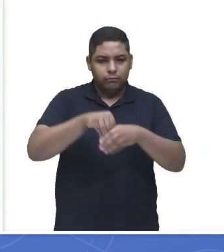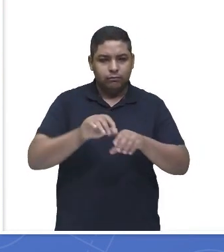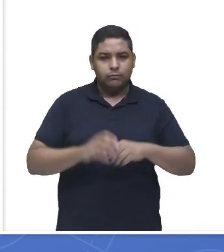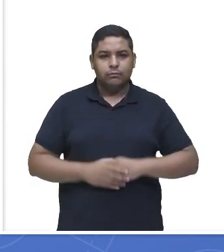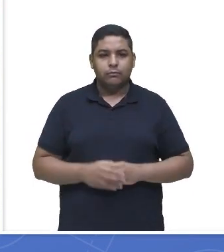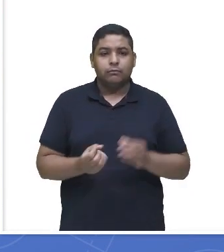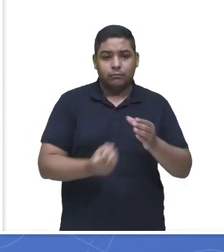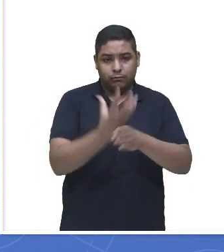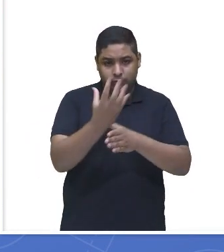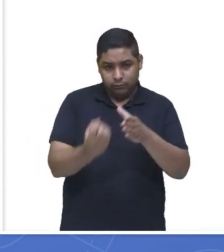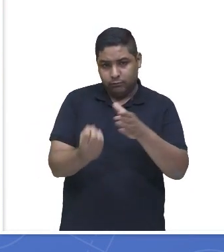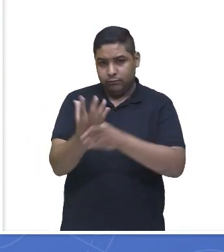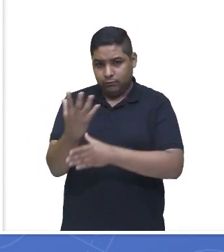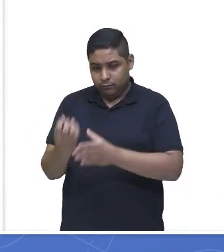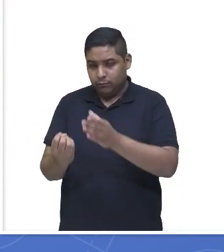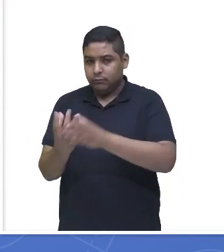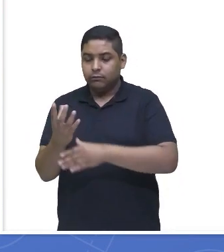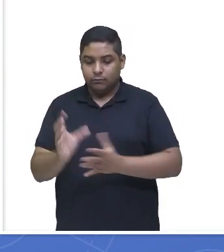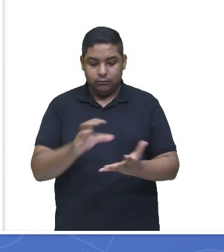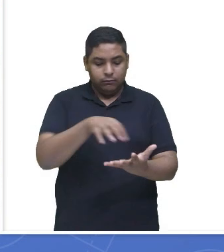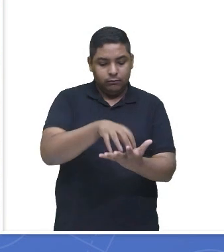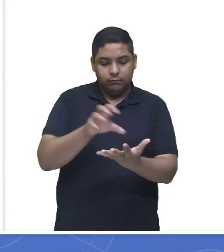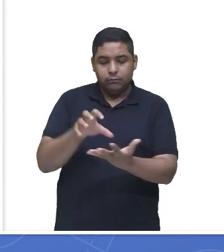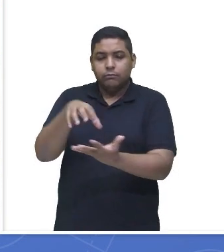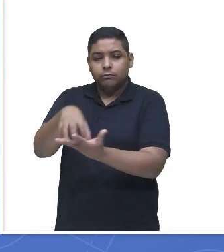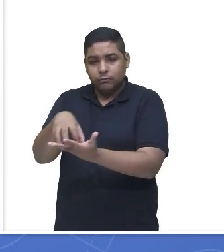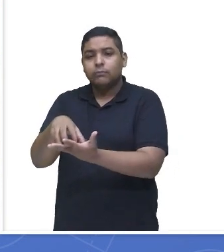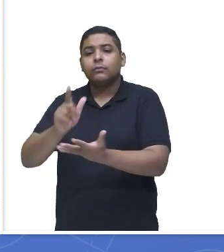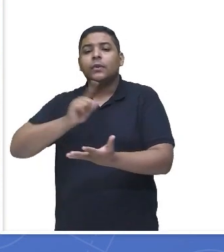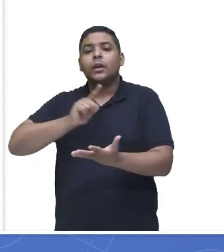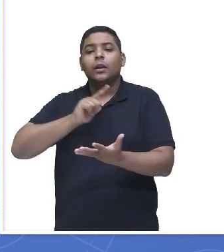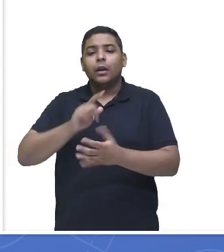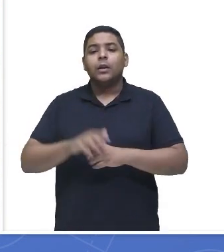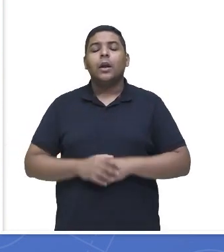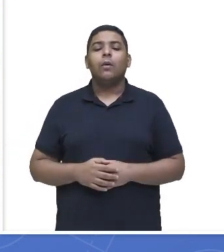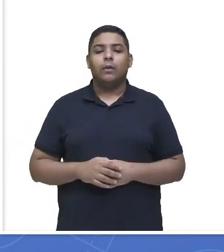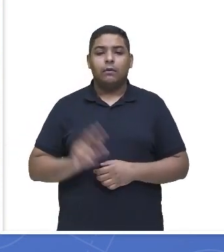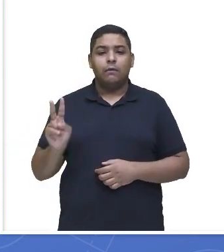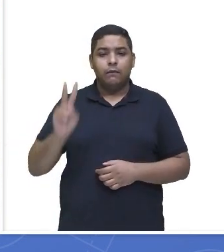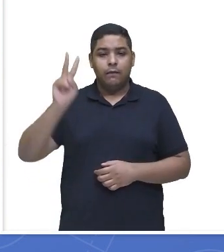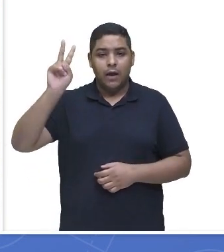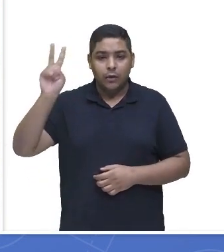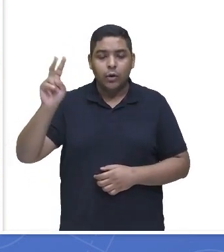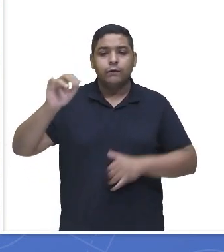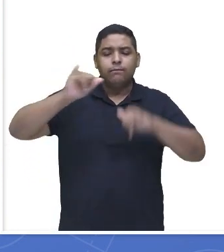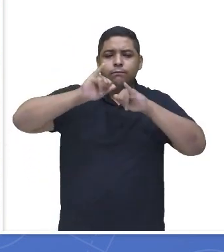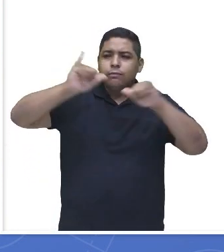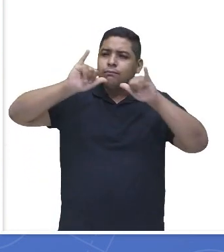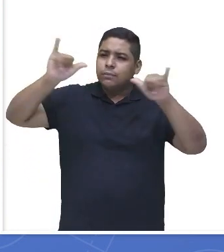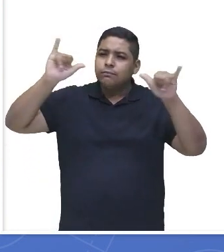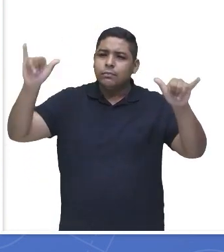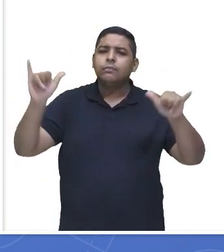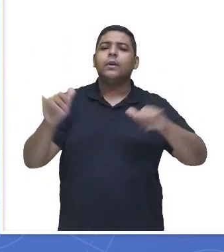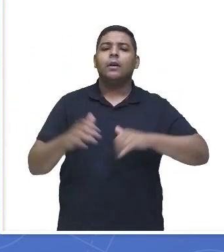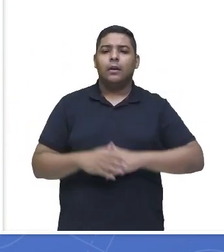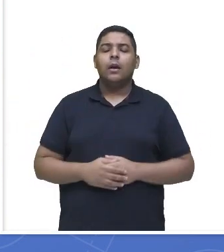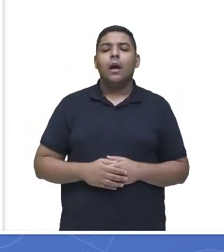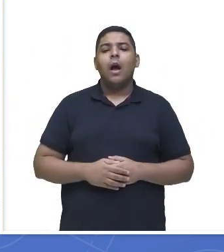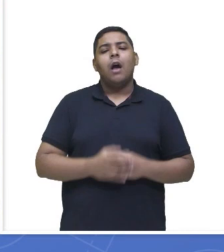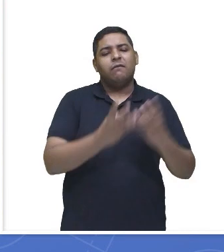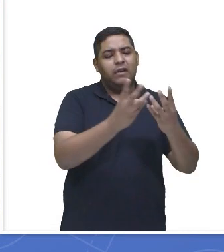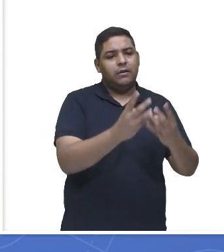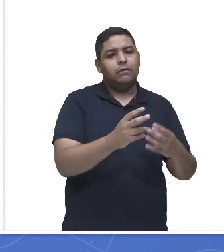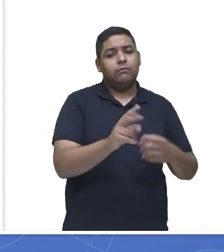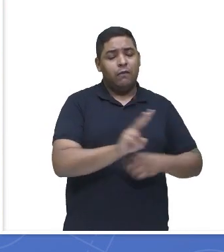de grandes centros urbanos que leva a novos valores dentro da sociedade. Então, alguns valores vão cair por terra e